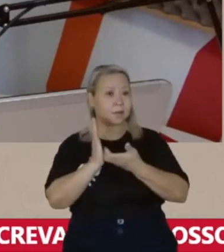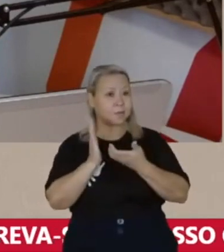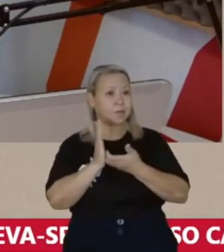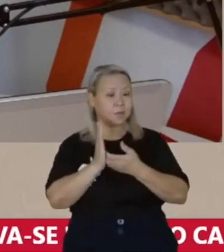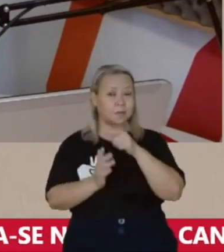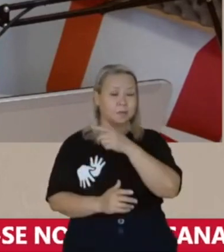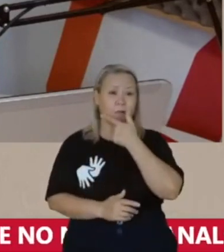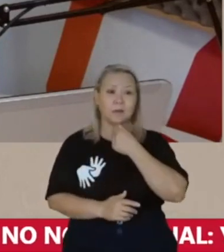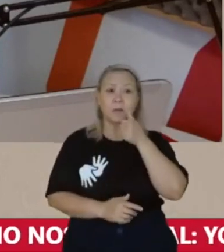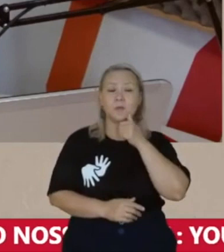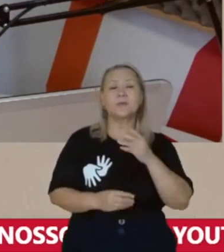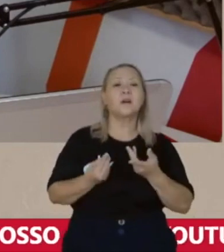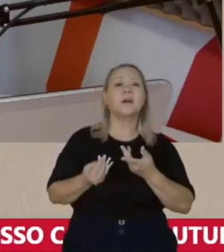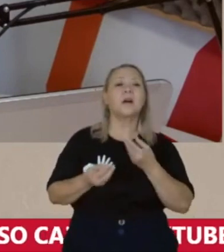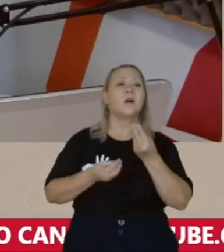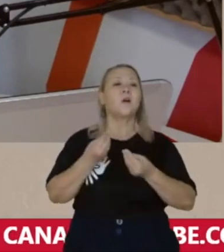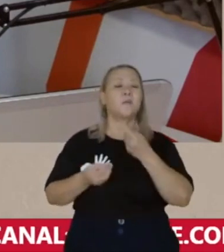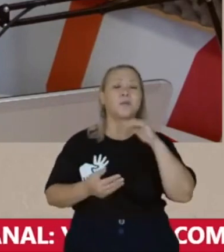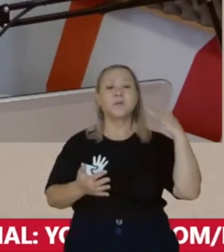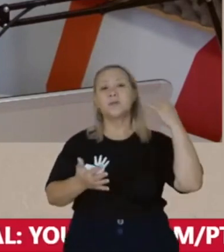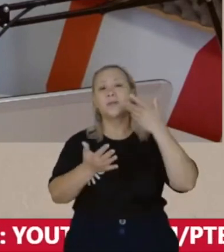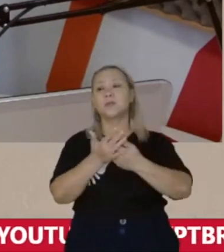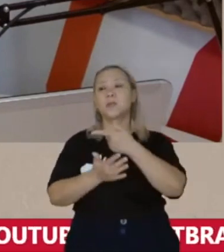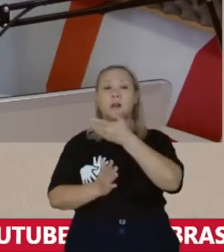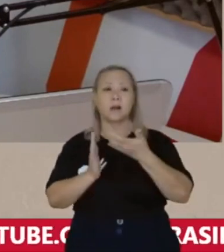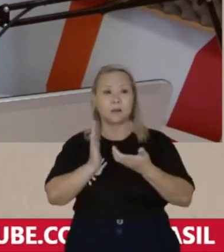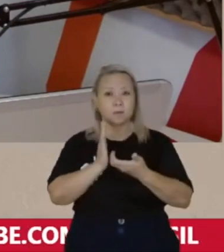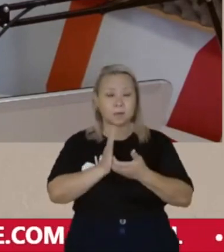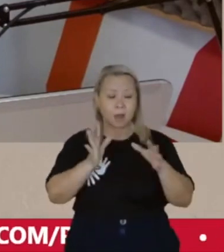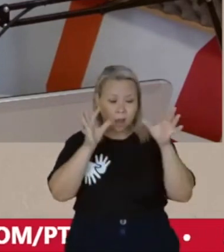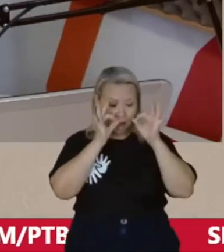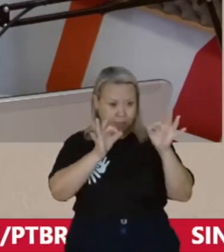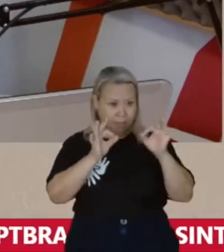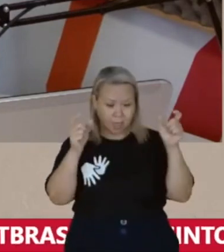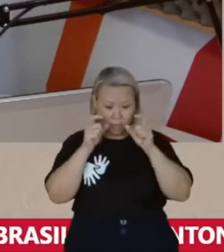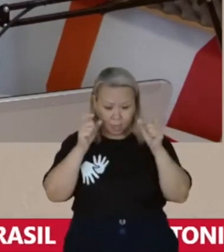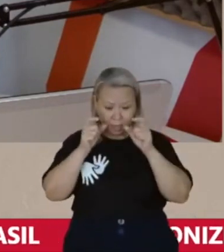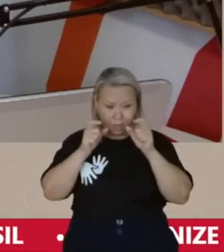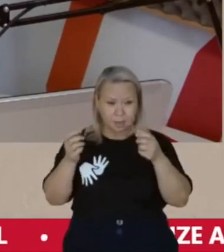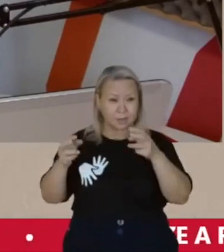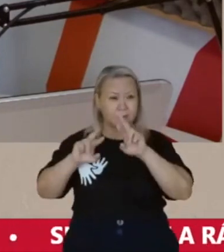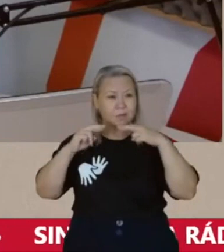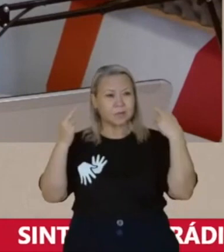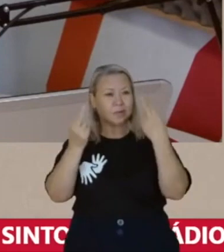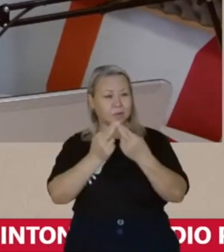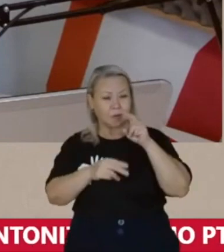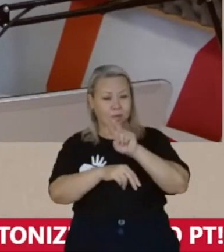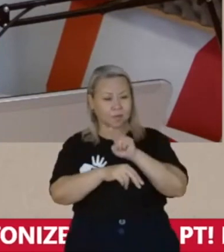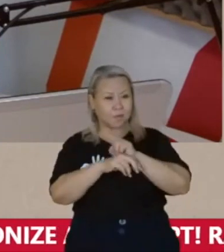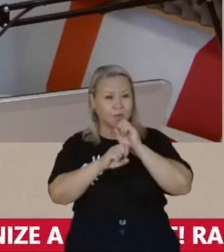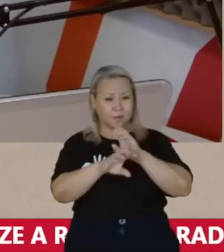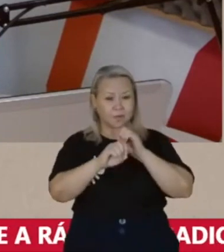deputadas, né, Margarida? Como é que foi a sua trajetória por lá, sempre atenta, em todas as comissões, na defesa da educação, em